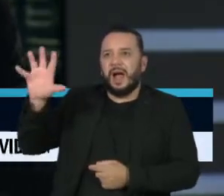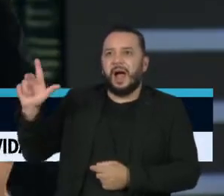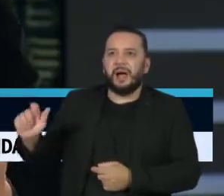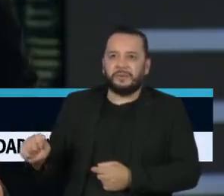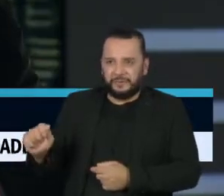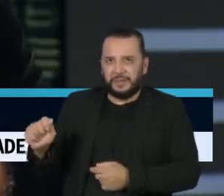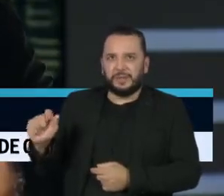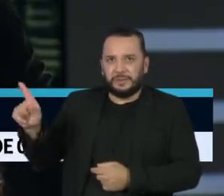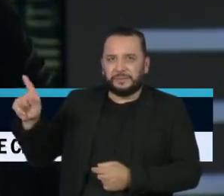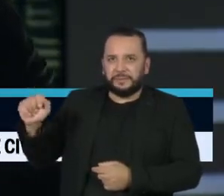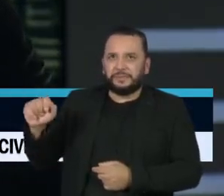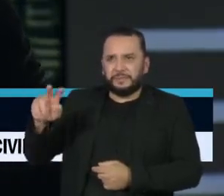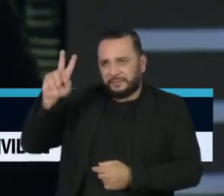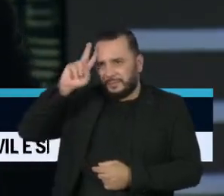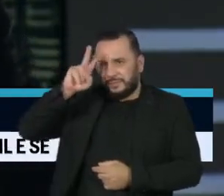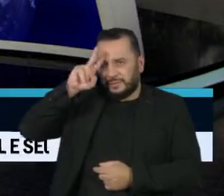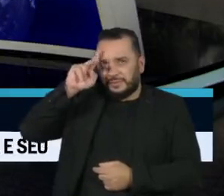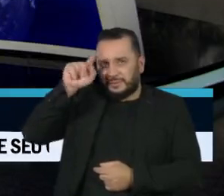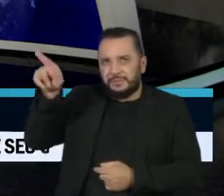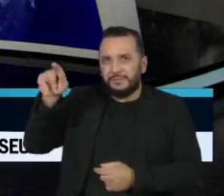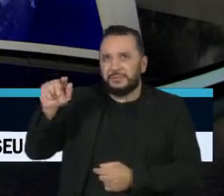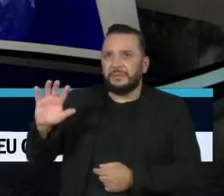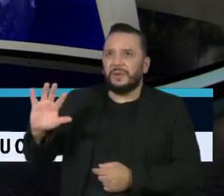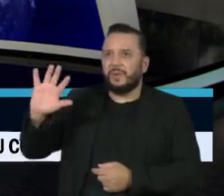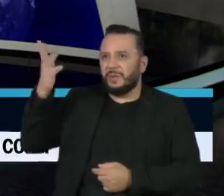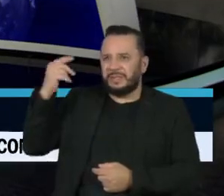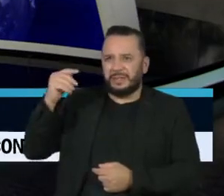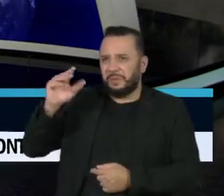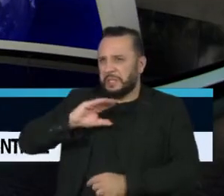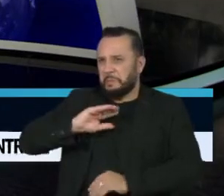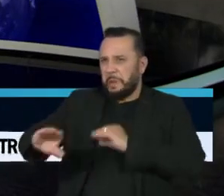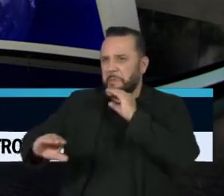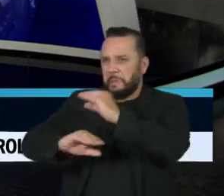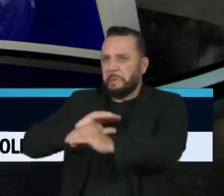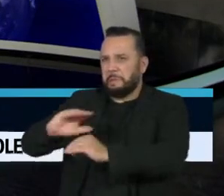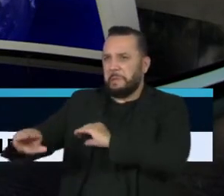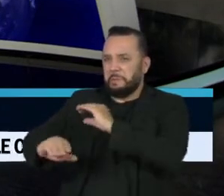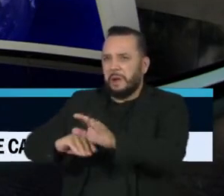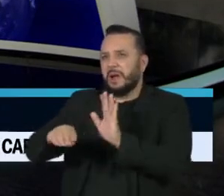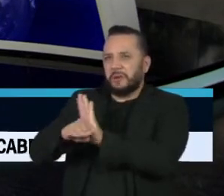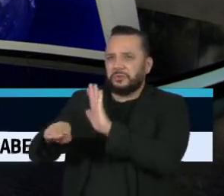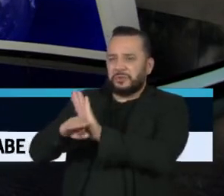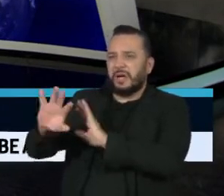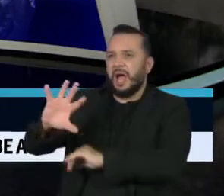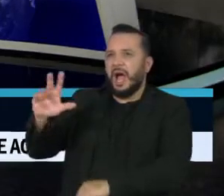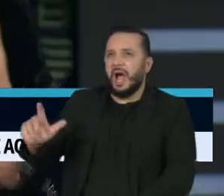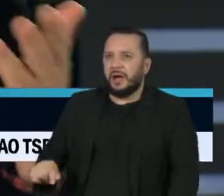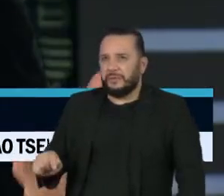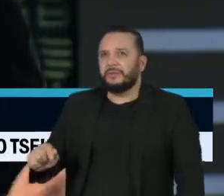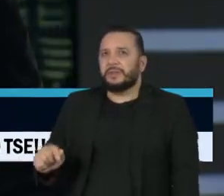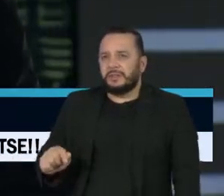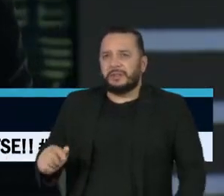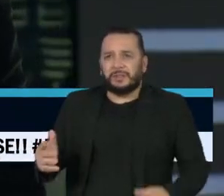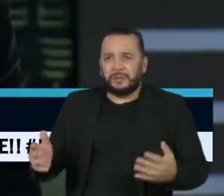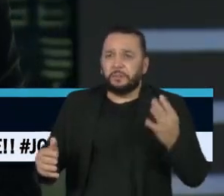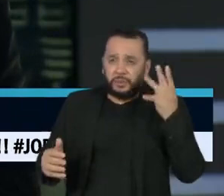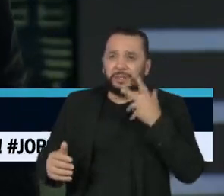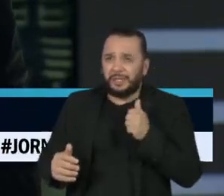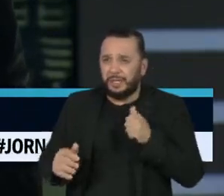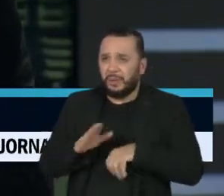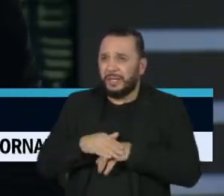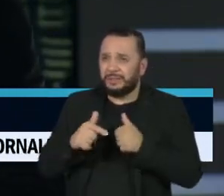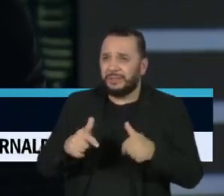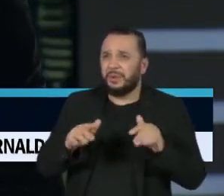incluindo lá e vende eu me lembro aquela explosão de doação né de dinheiro para a fracos eles e tal foi muito